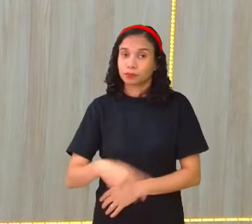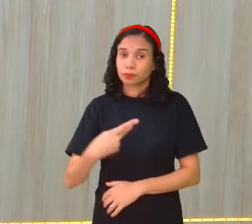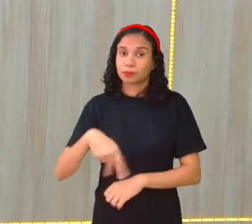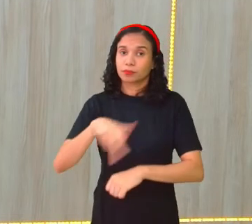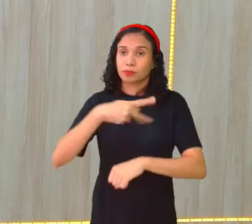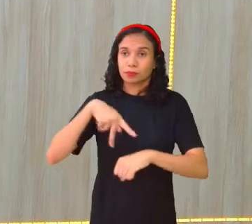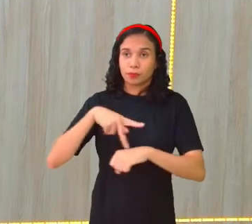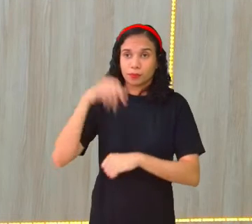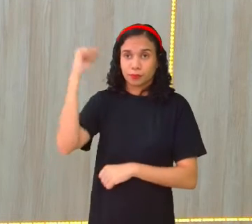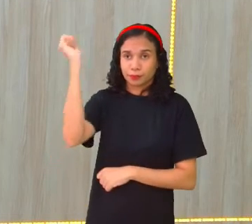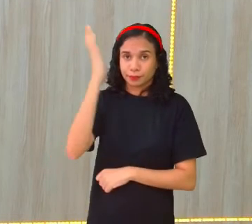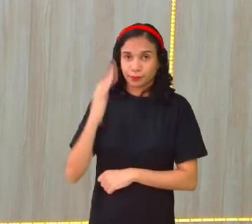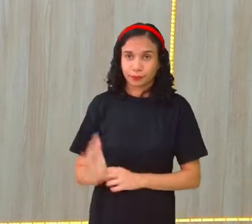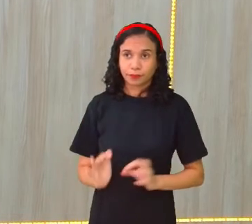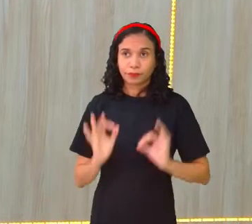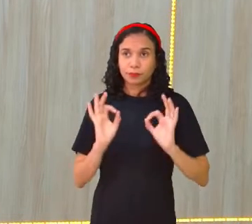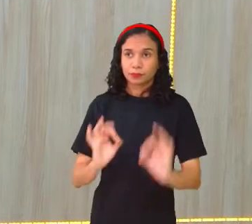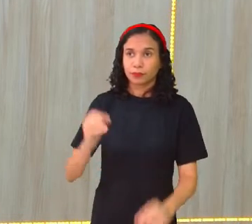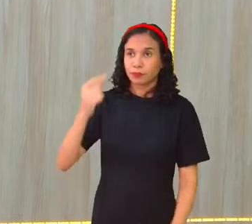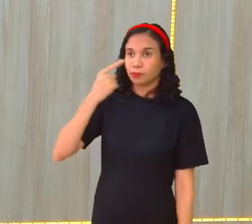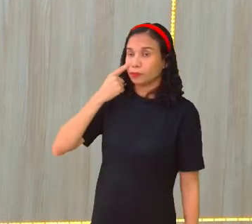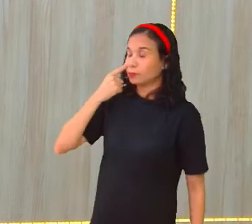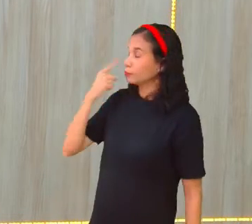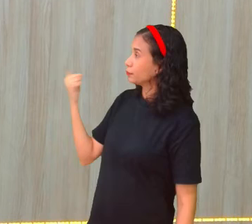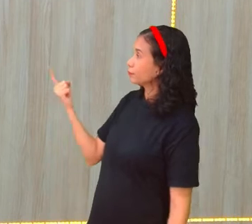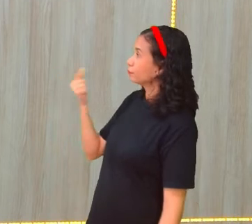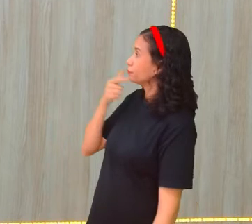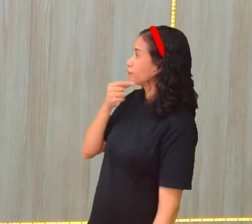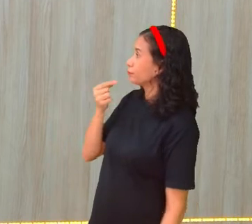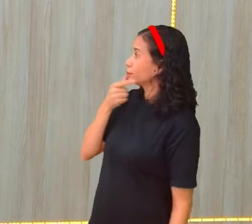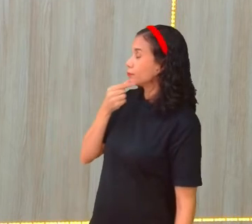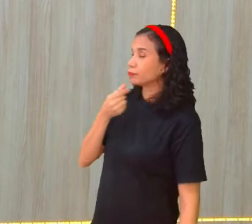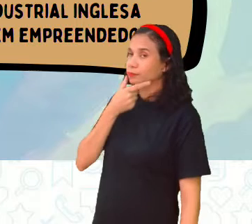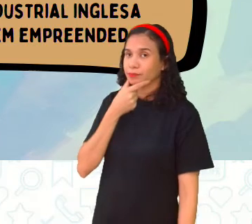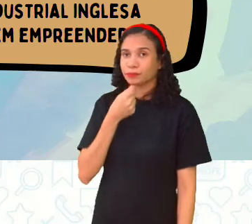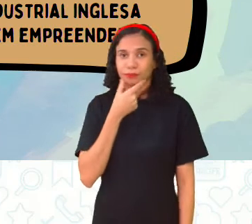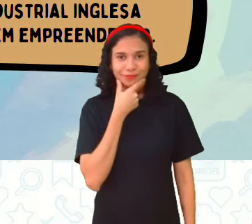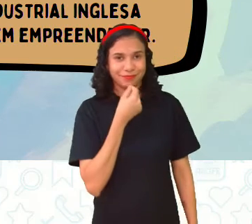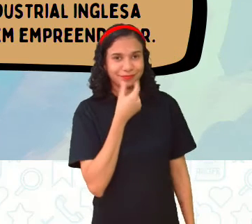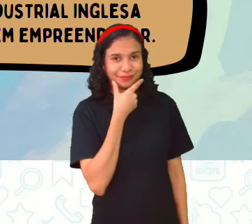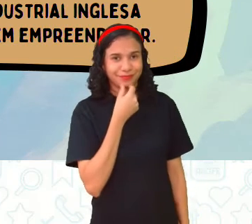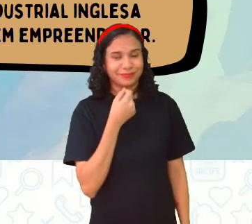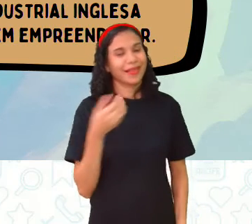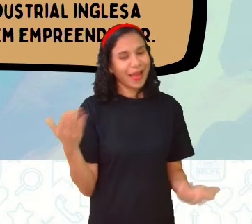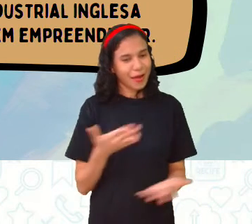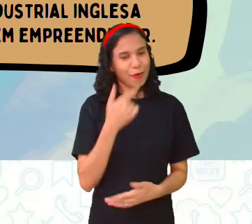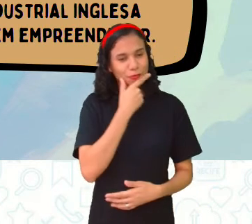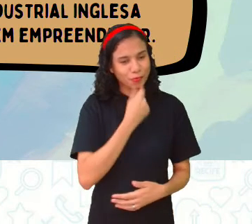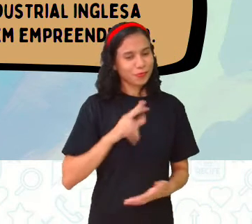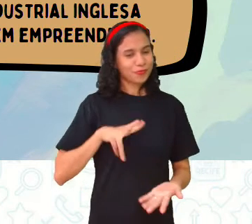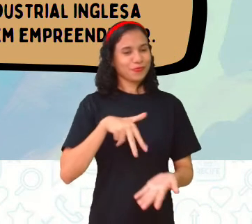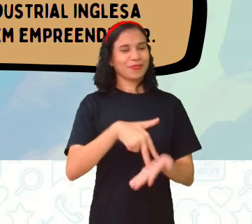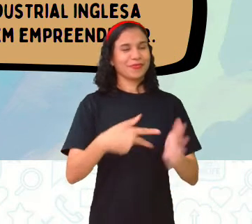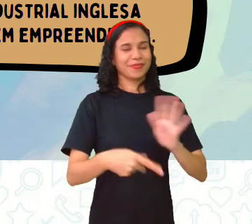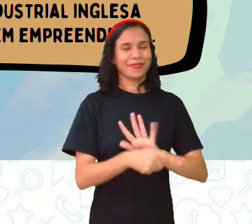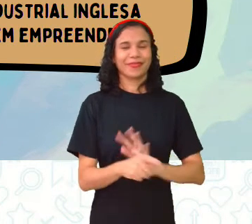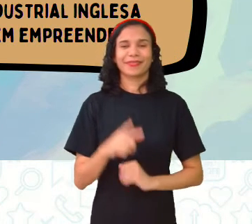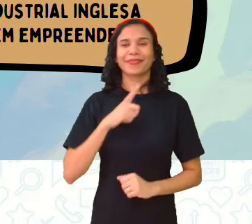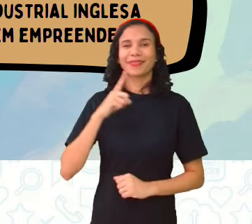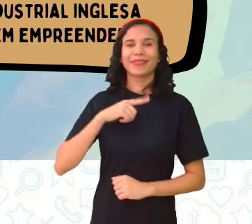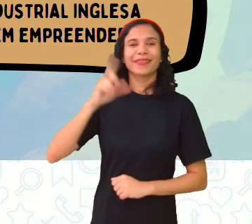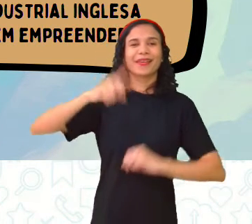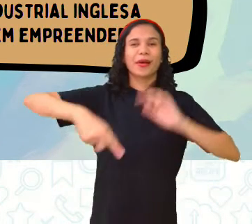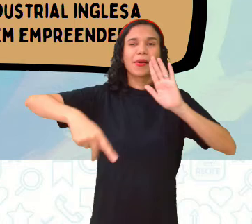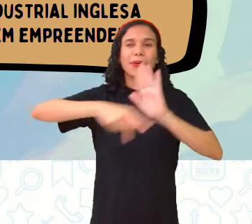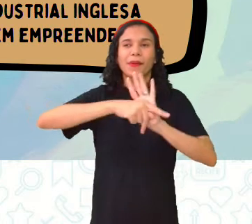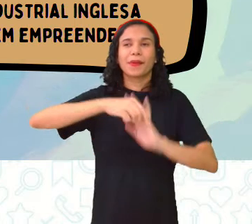no Brasil. Certo? E olha aí essa figura aí, olha ele aí. Agora é ele, né? O